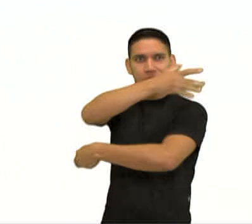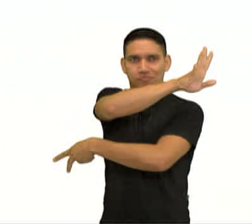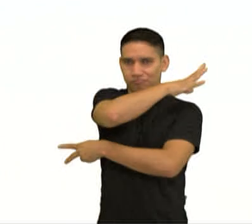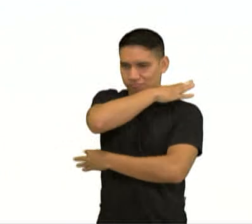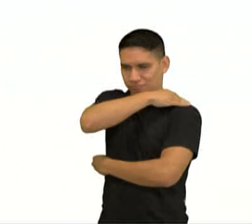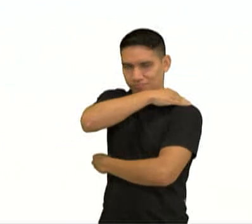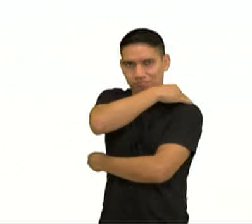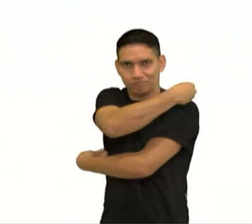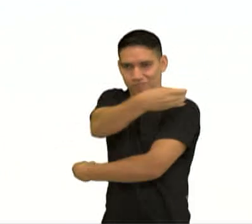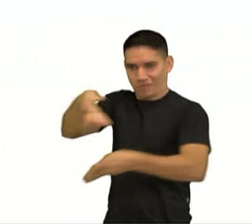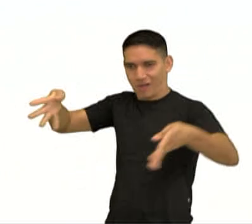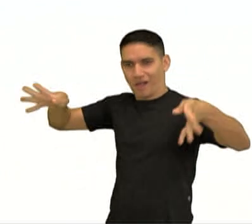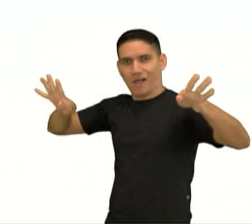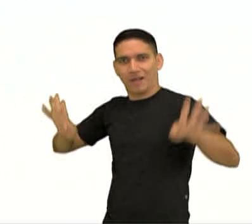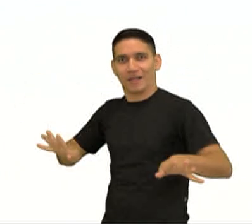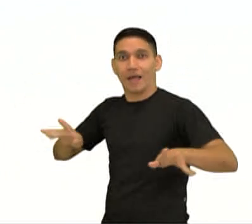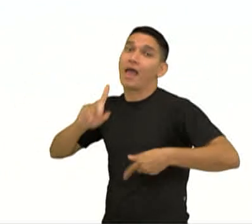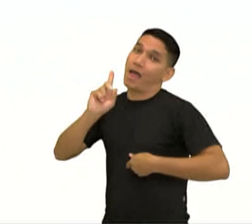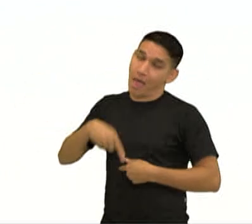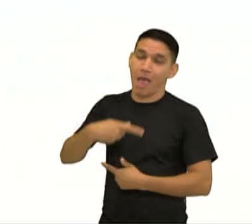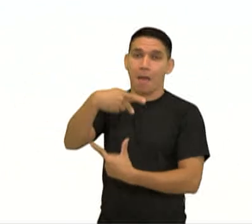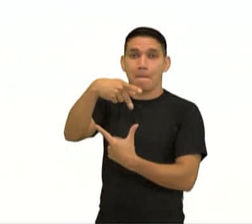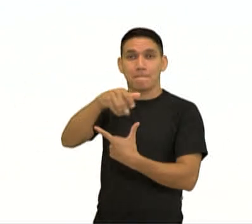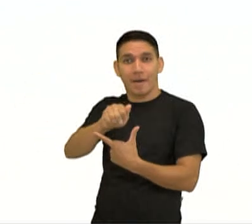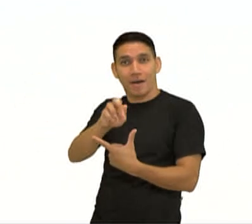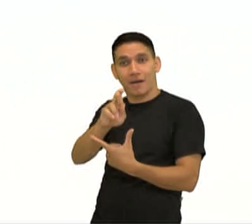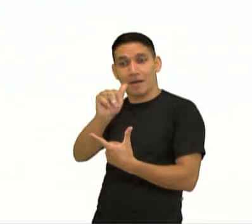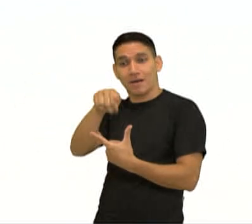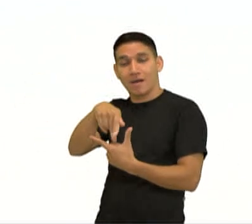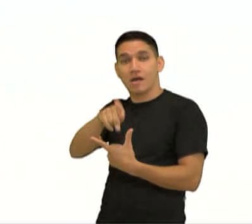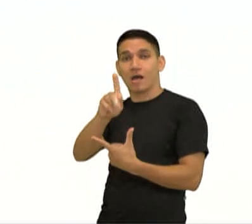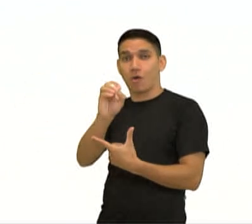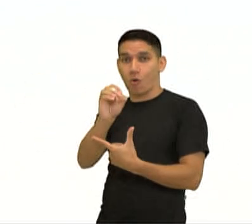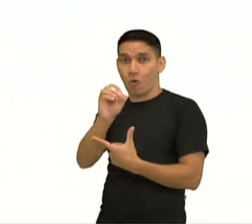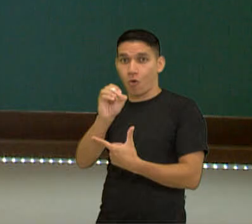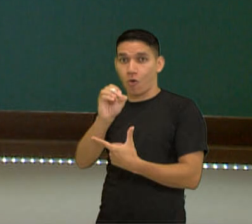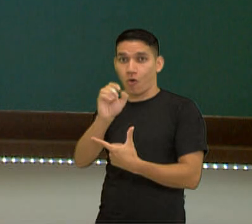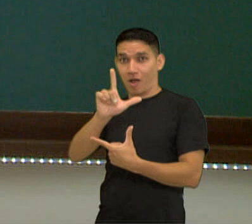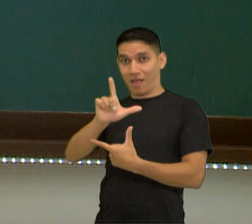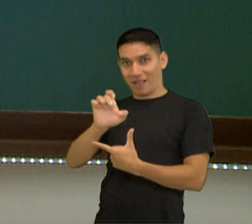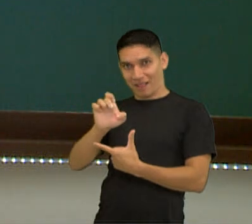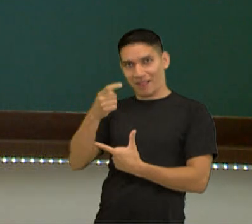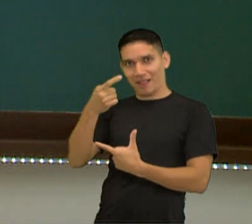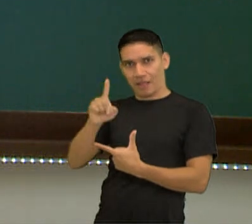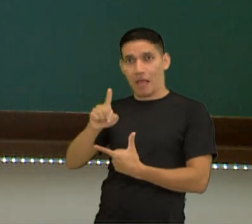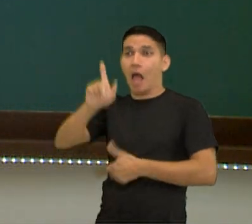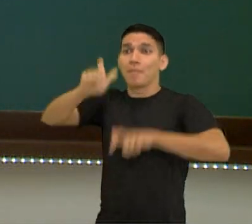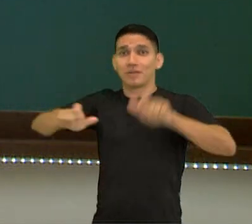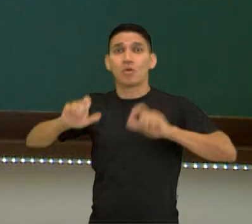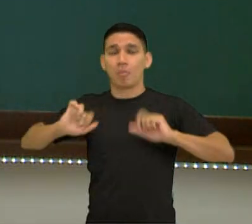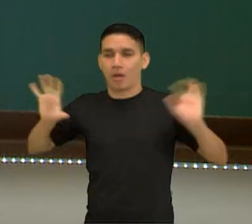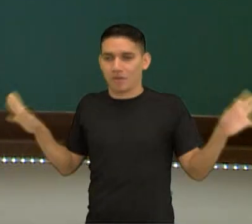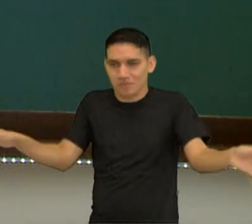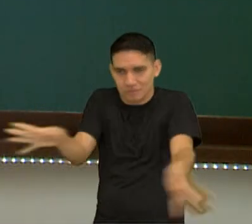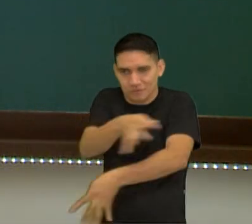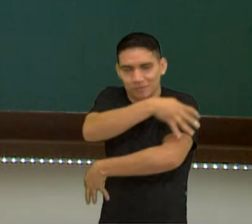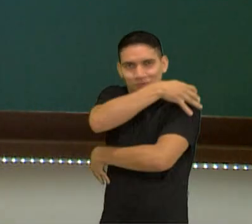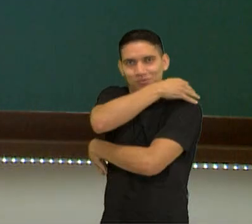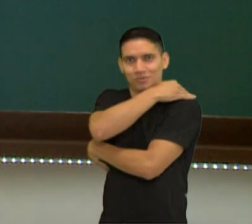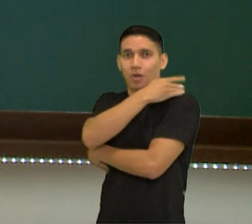parangolés. A interação, né? O público, né? Pode se vestir com esta capa, ele propõe